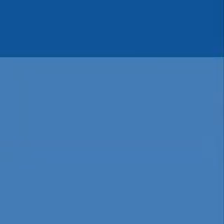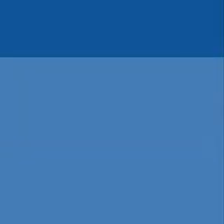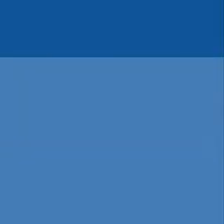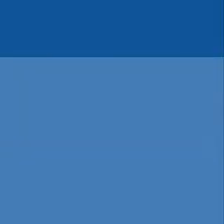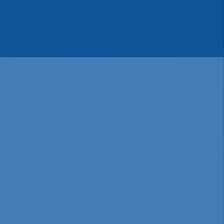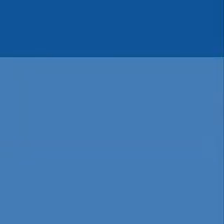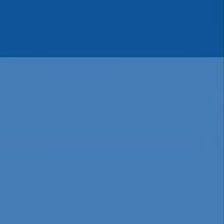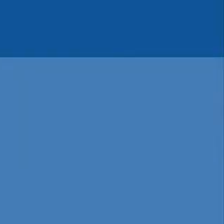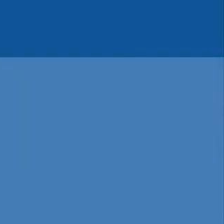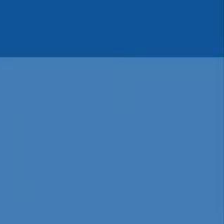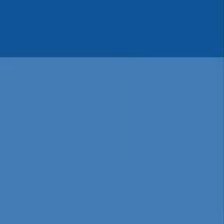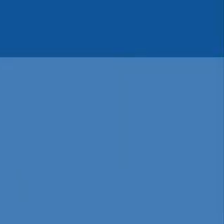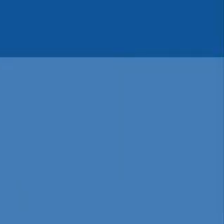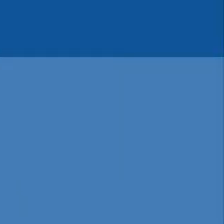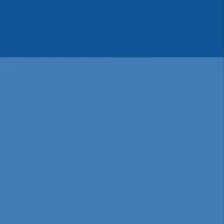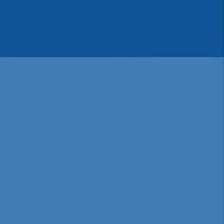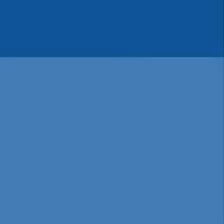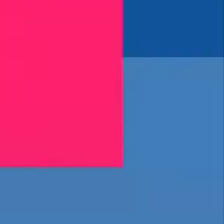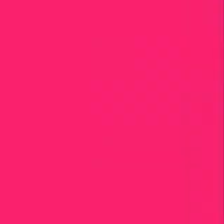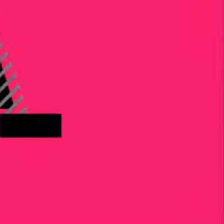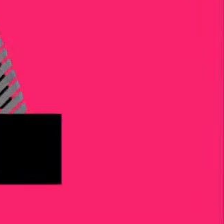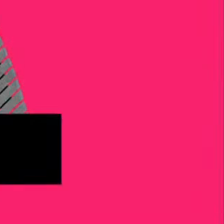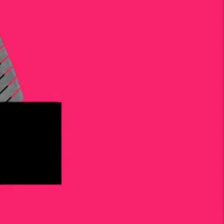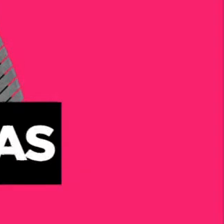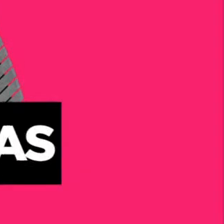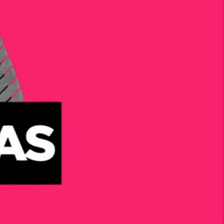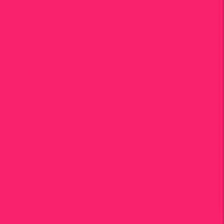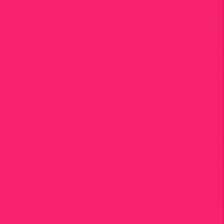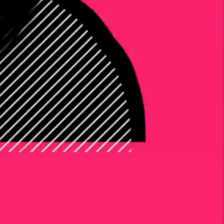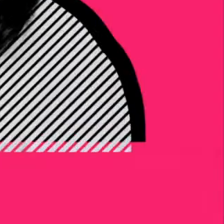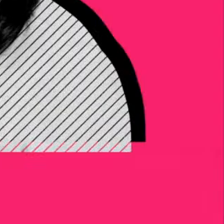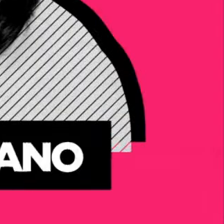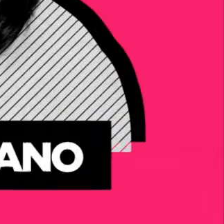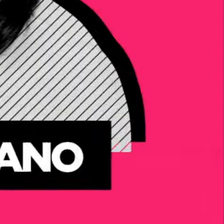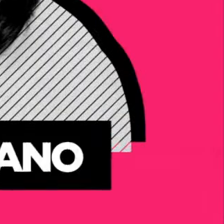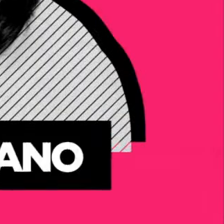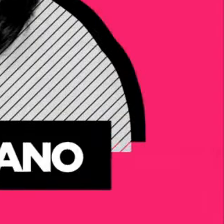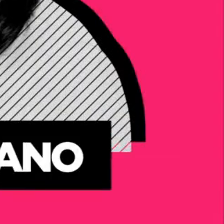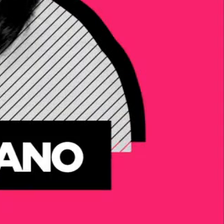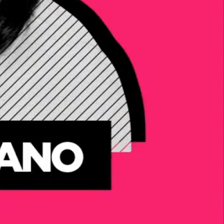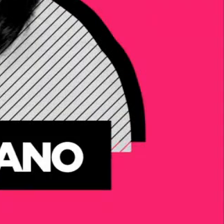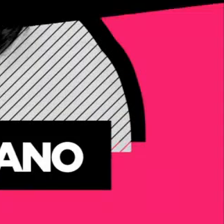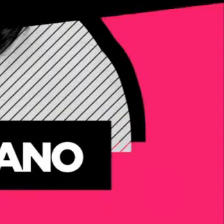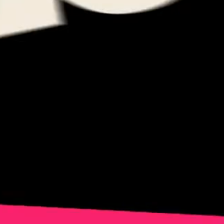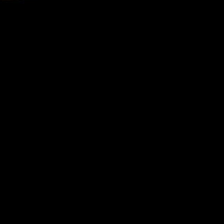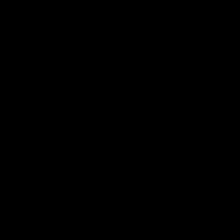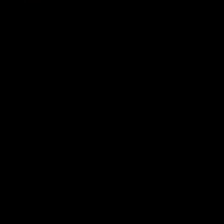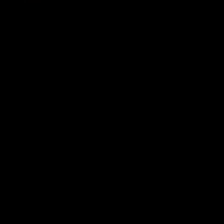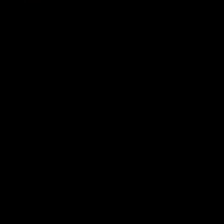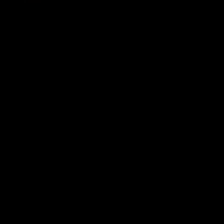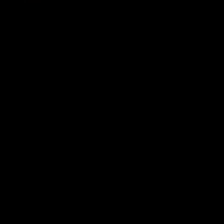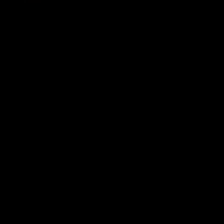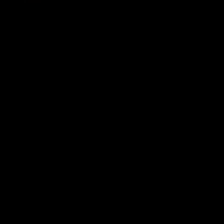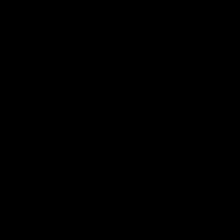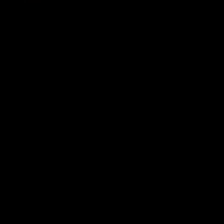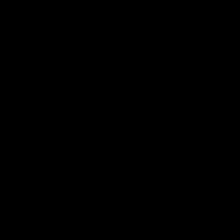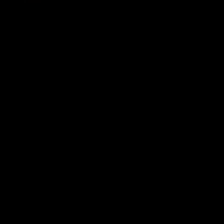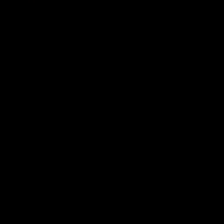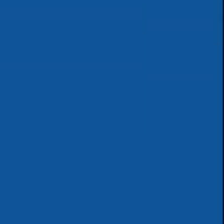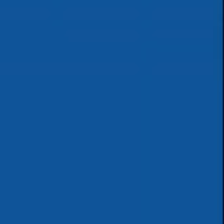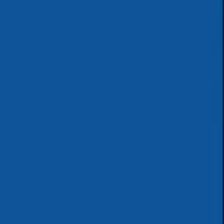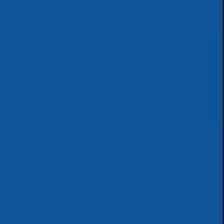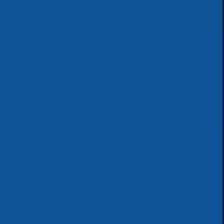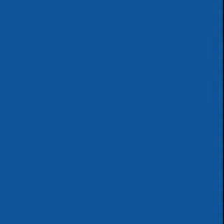Só na internet mesmo. Marcelo Taz entrevista Luísa Trajano. Dia 25,